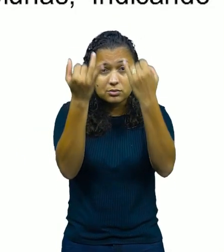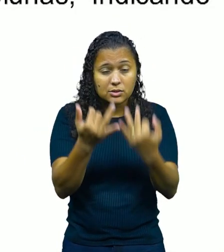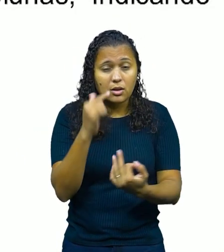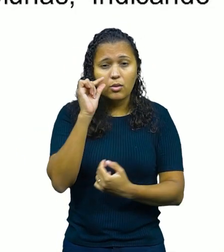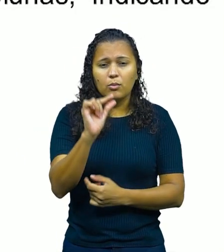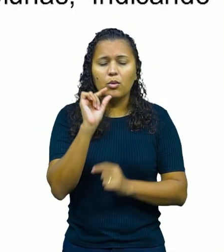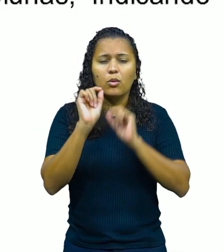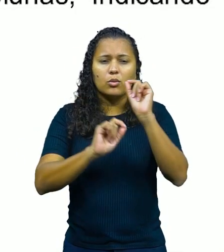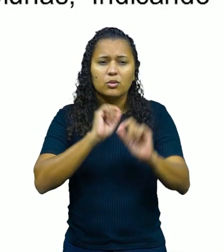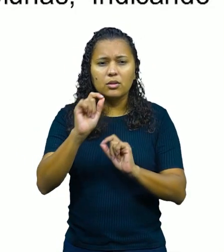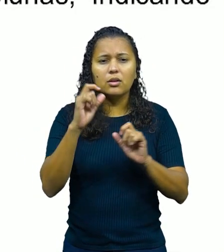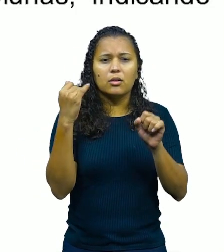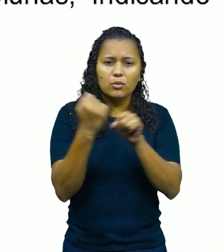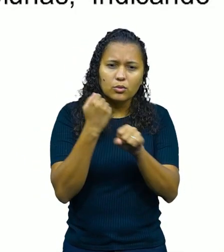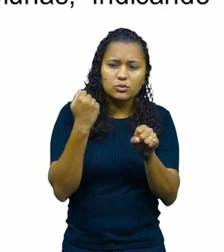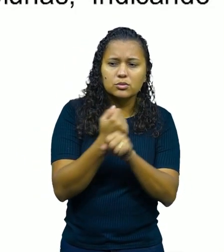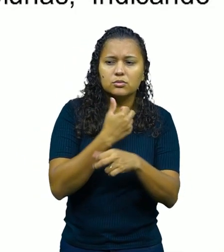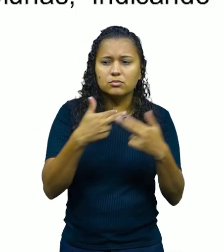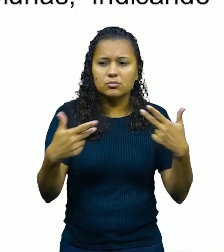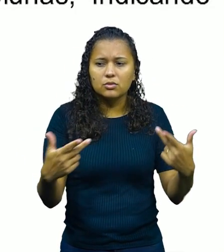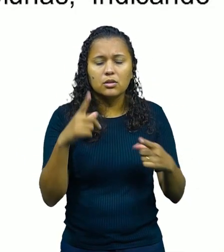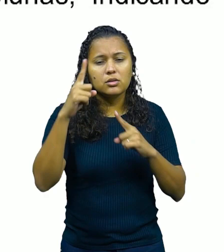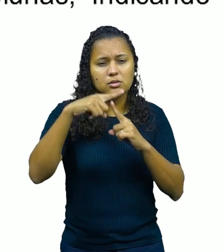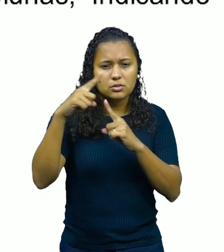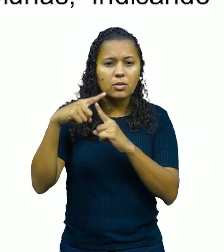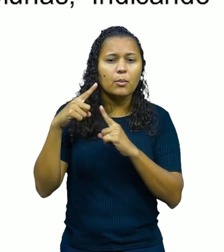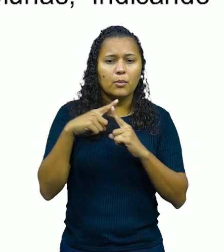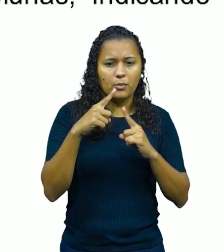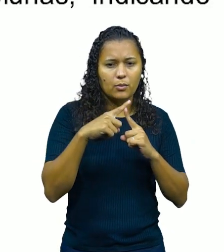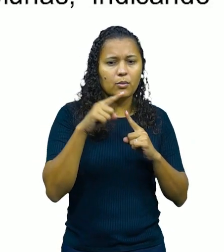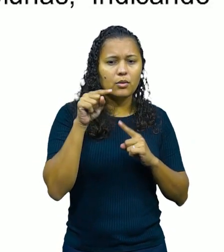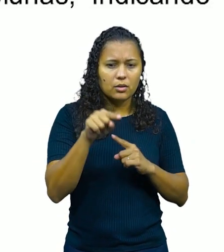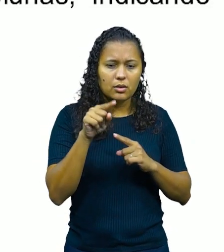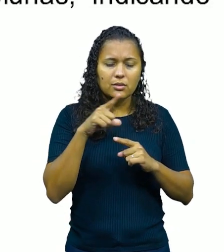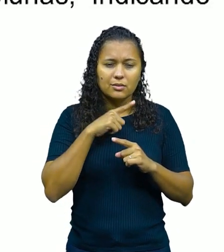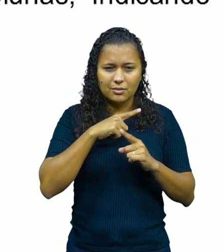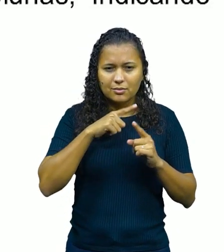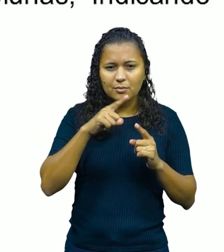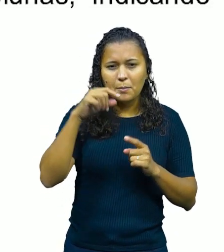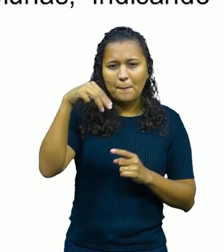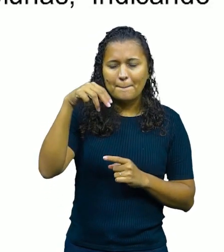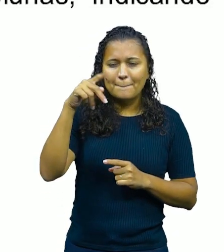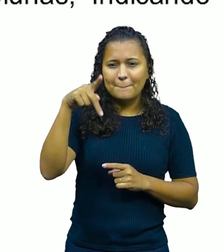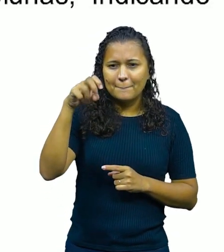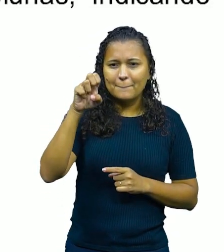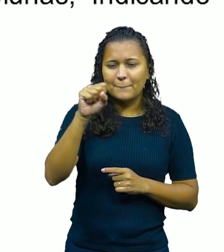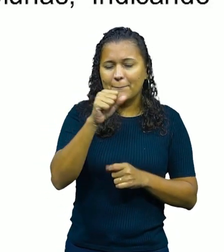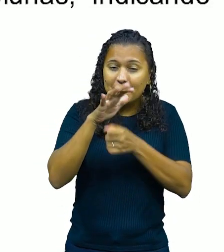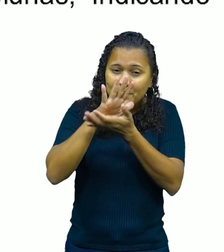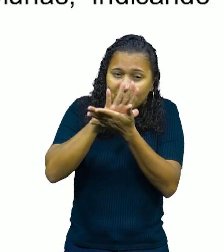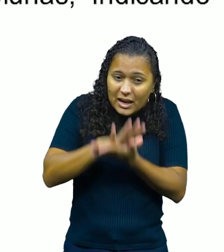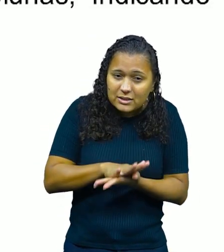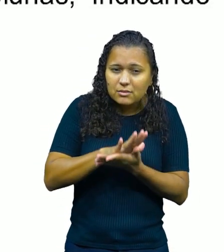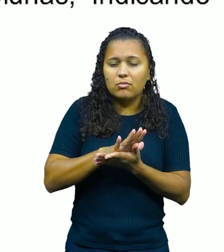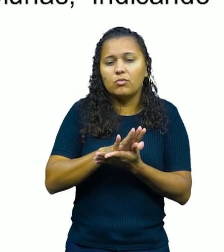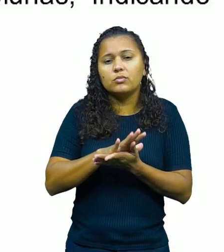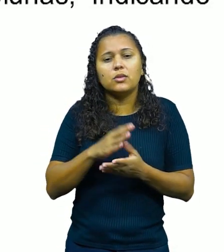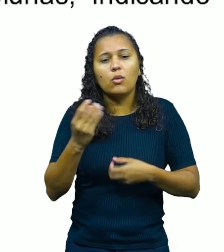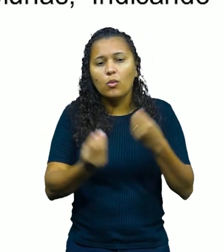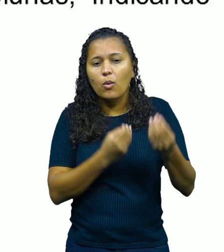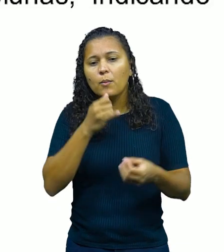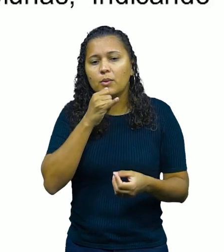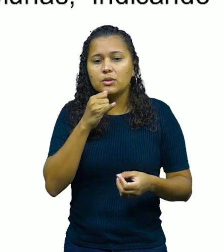um pouco sobre a construção e o funcionamento desse tipo de medidor de pressão. Então ele vai consistir